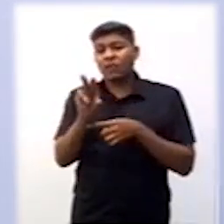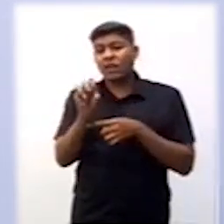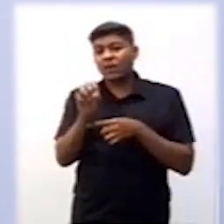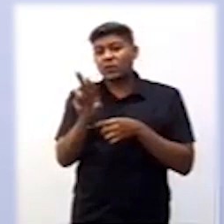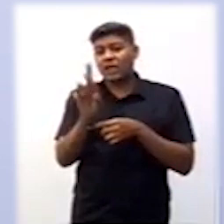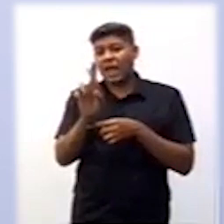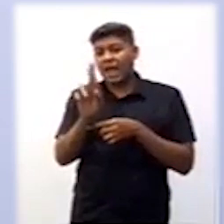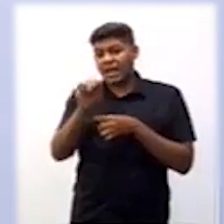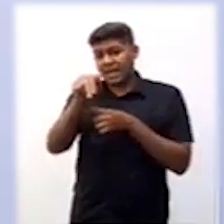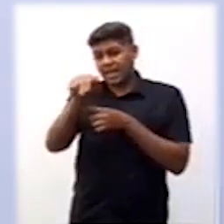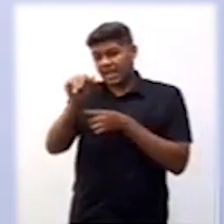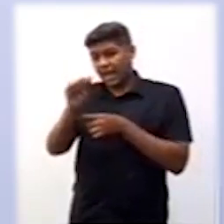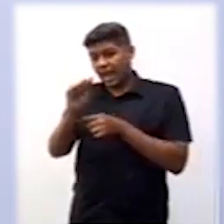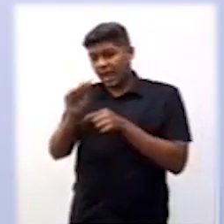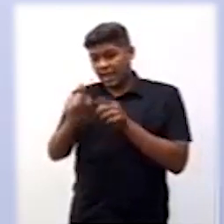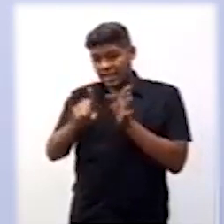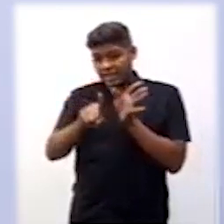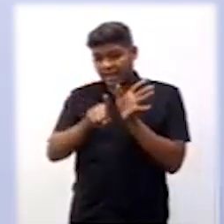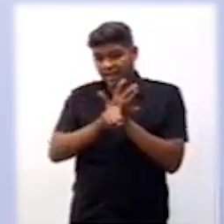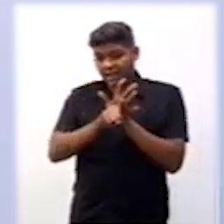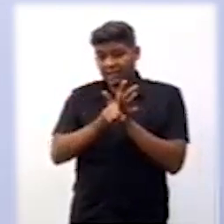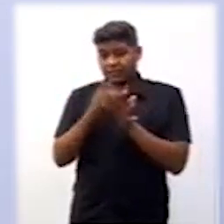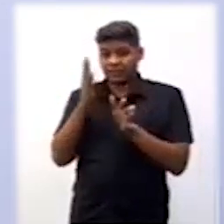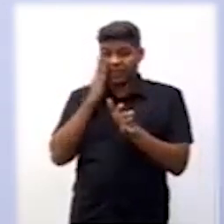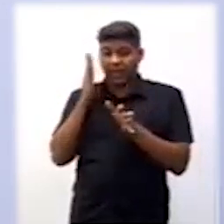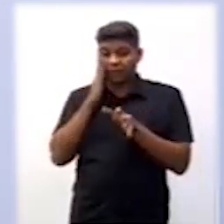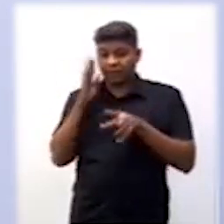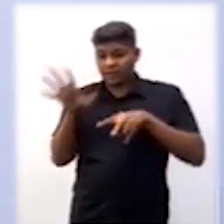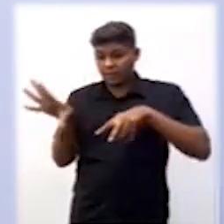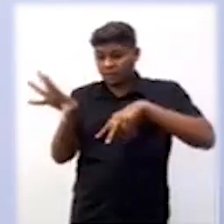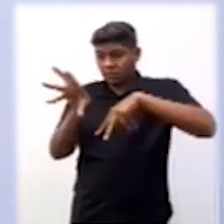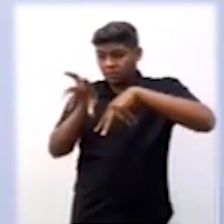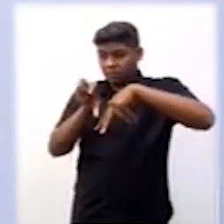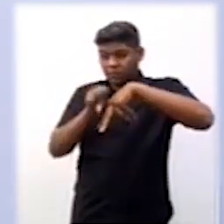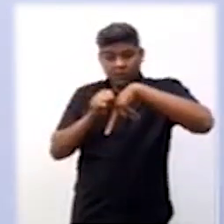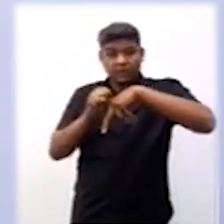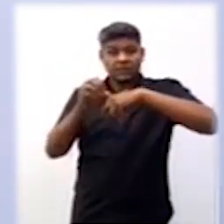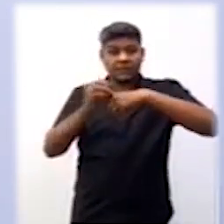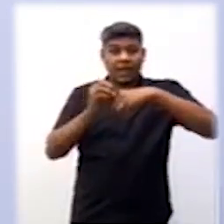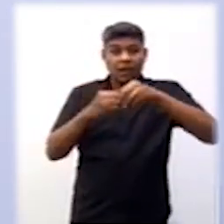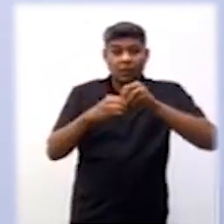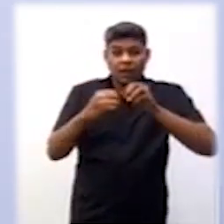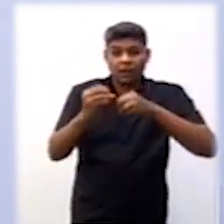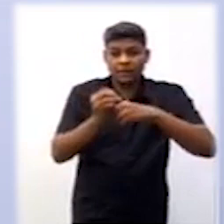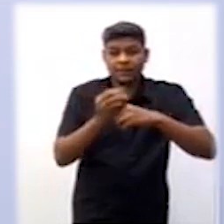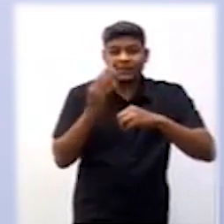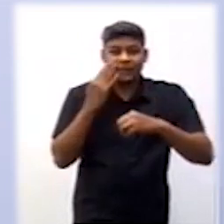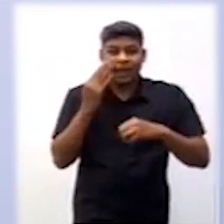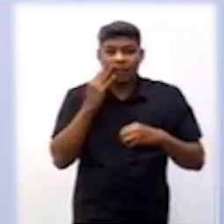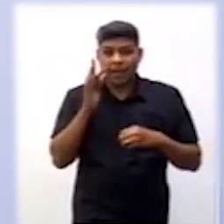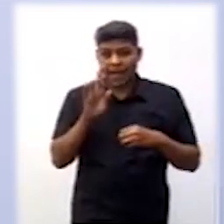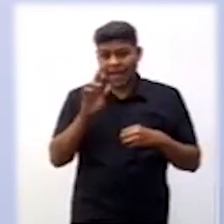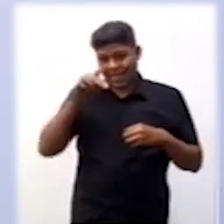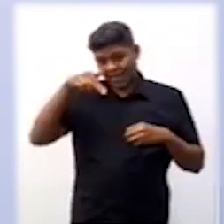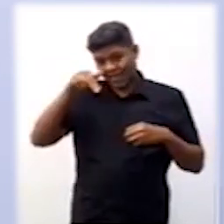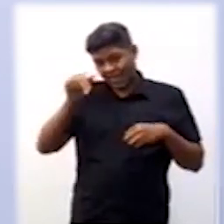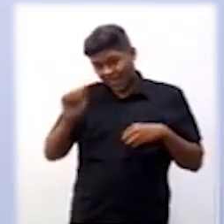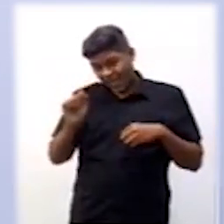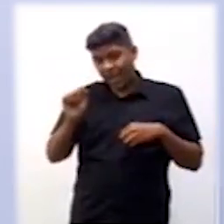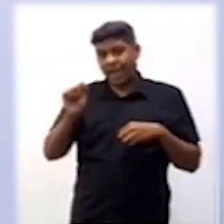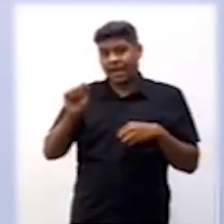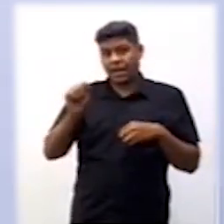RNA negativo, quando ele infecta a célula e joga o material genético dele, ele não é um RNA mensageiro ainda. Ele